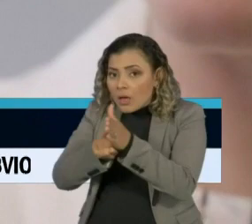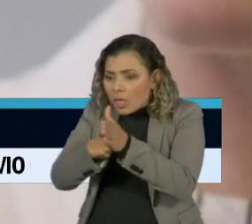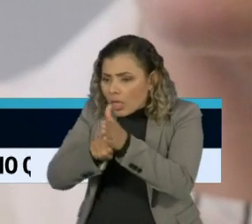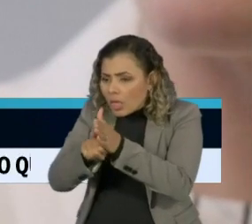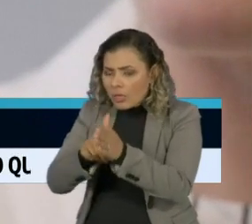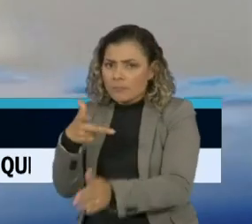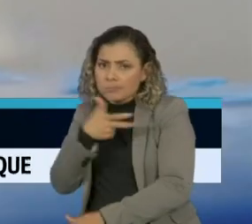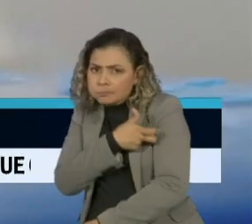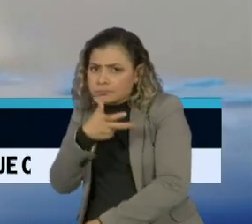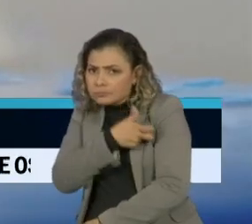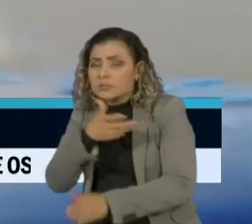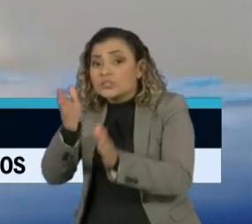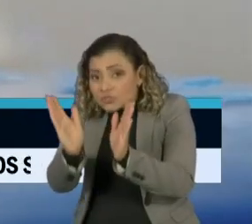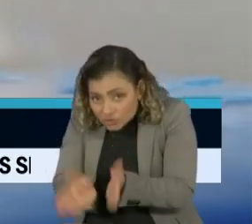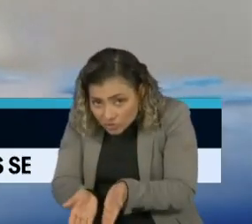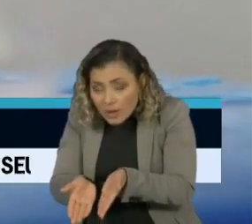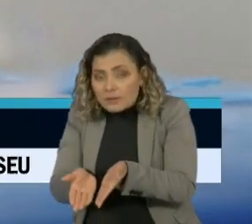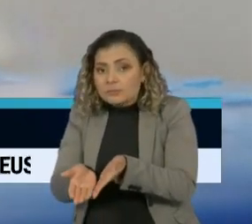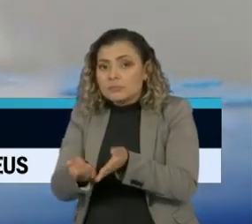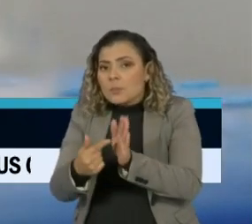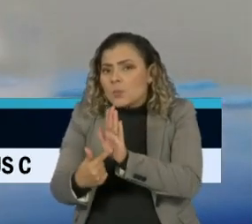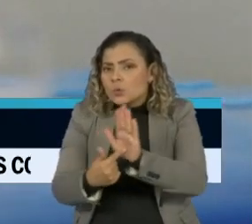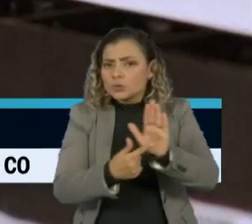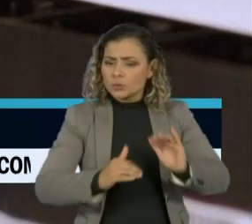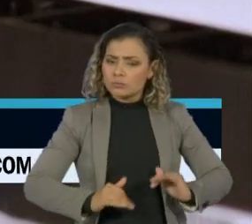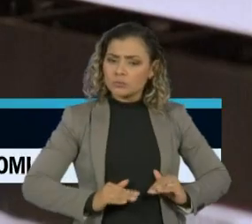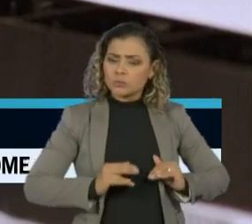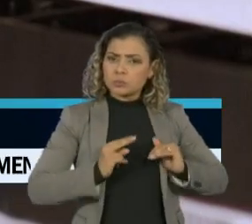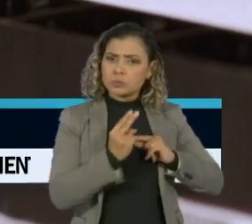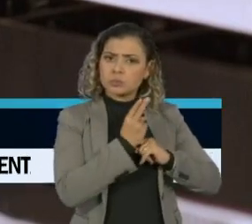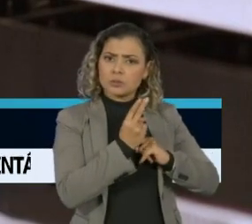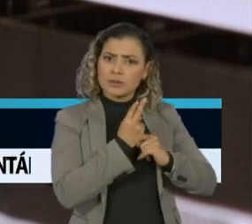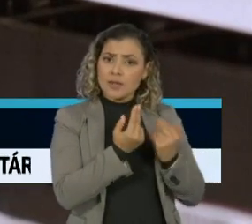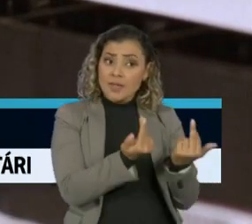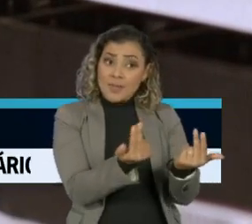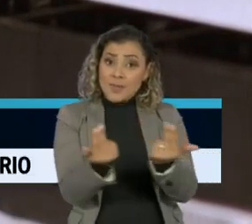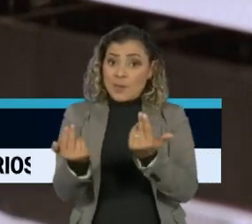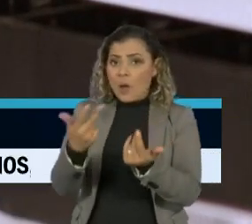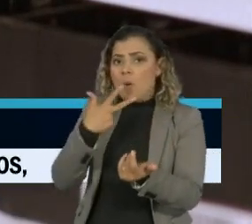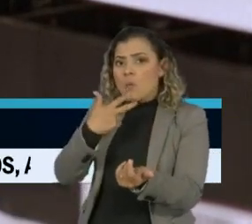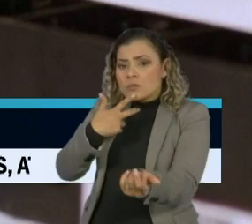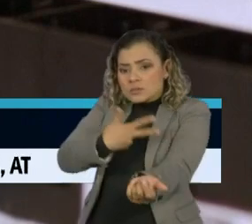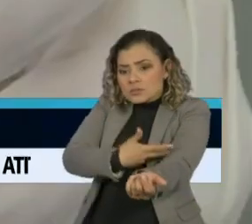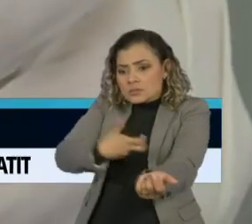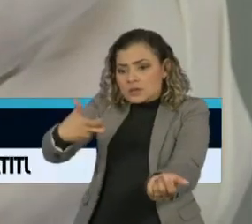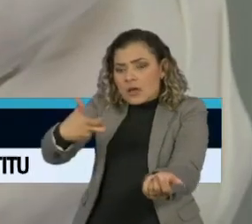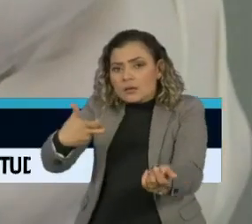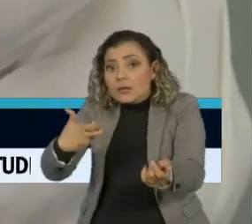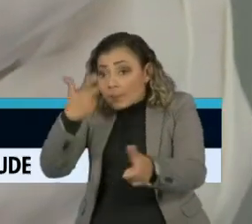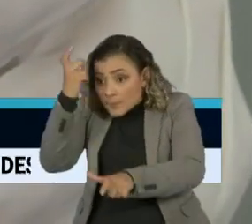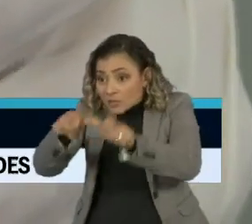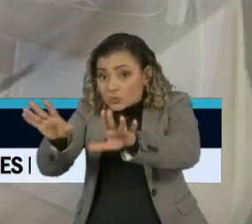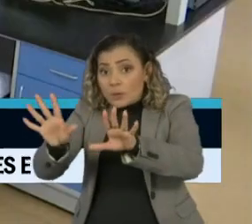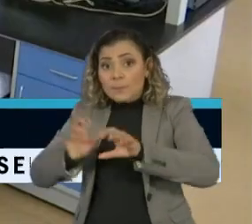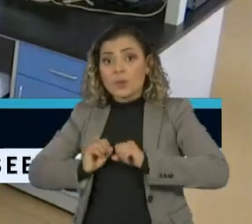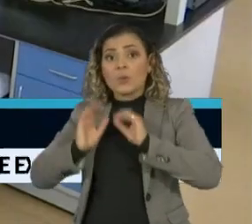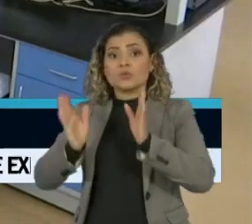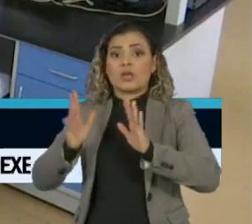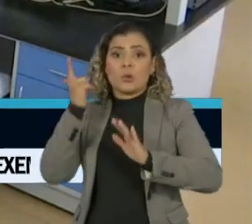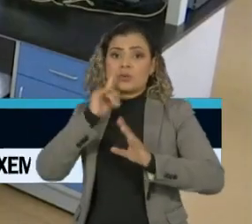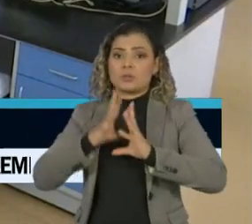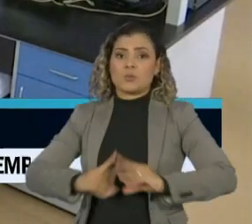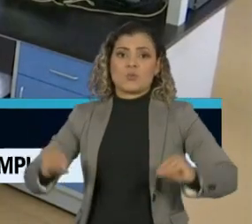americana moderna apresentaram níveis de anticorpos semelhantes as amostras de sangue de pacientes que contraíram e se